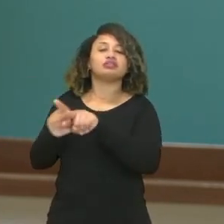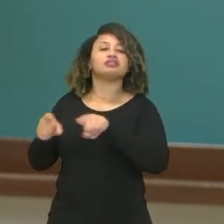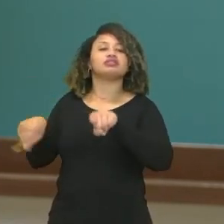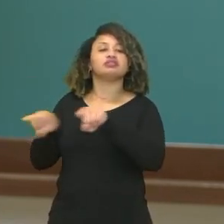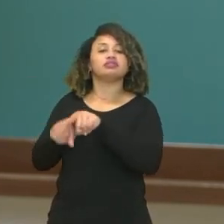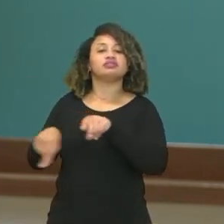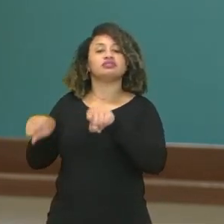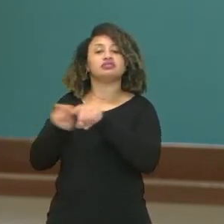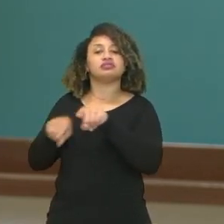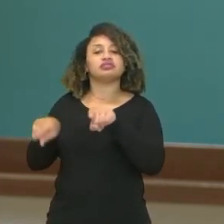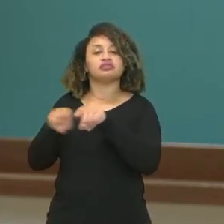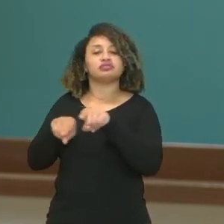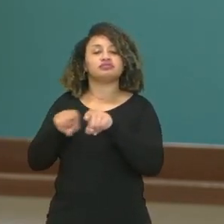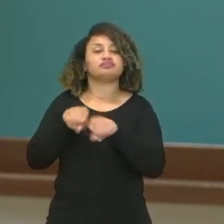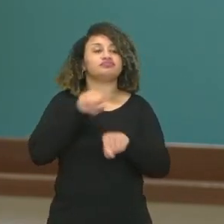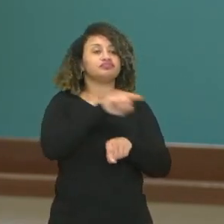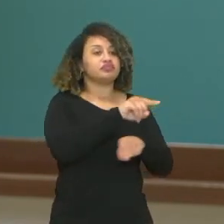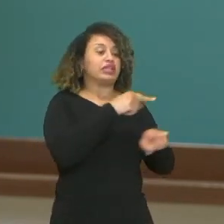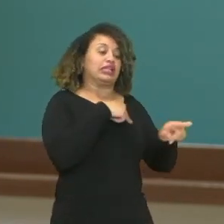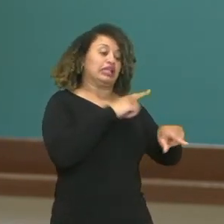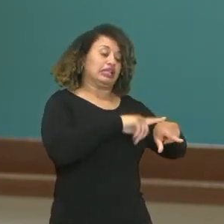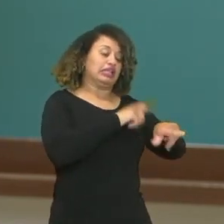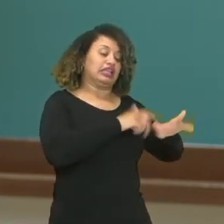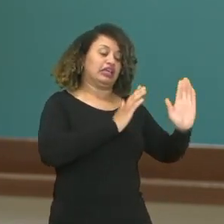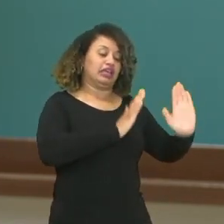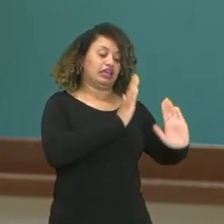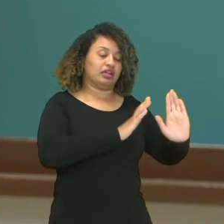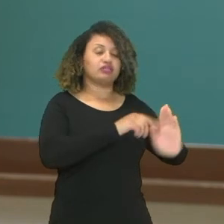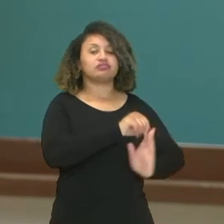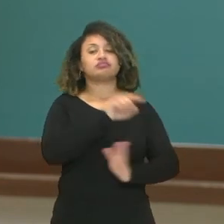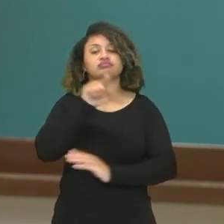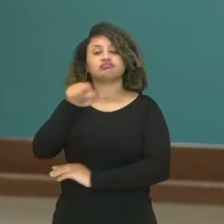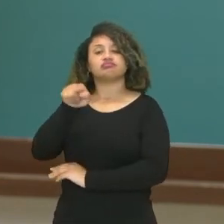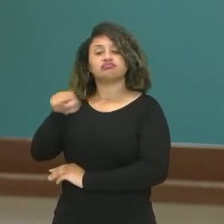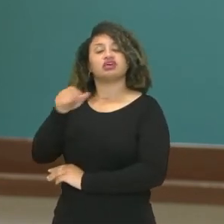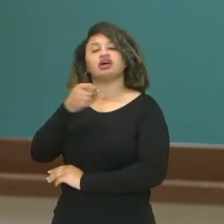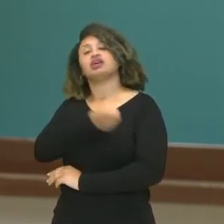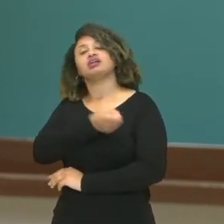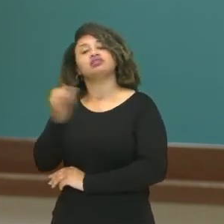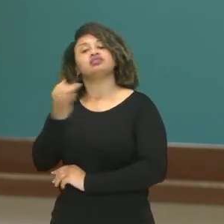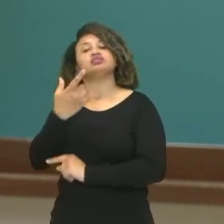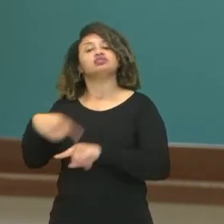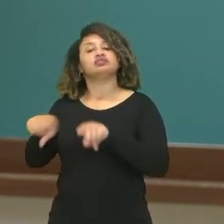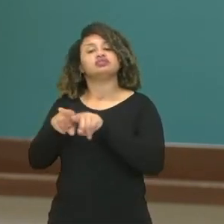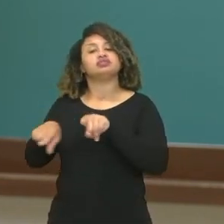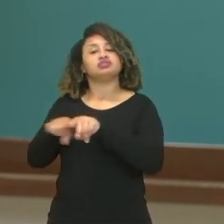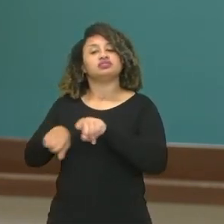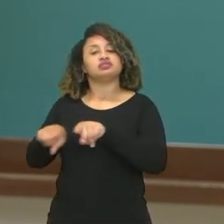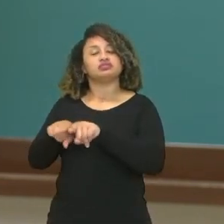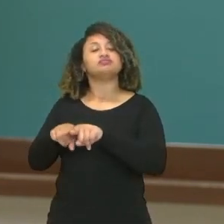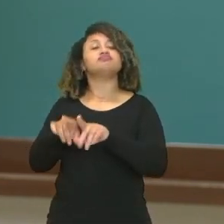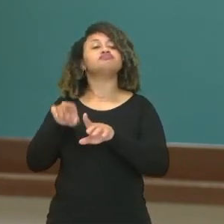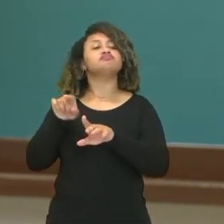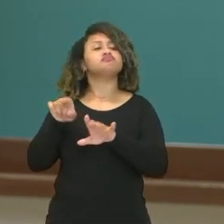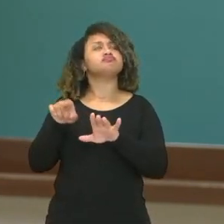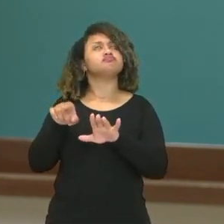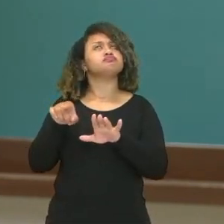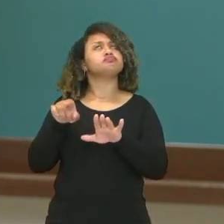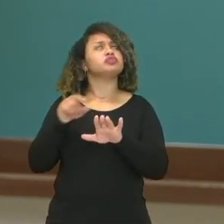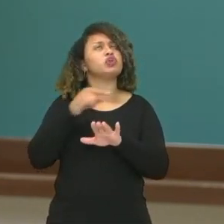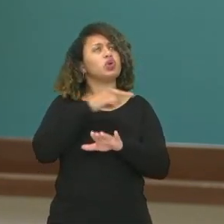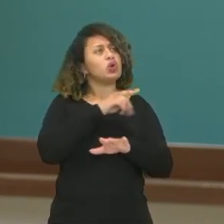Então, o HIIT vai pensar mais no tempo e o funcional a quantidade de repetições. O funcional, não que o HIIT não precise,